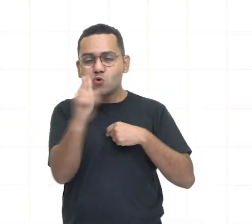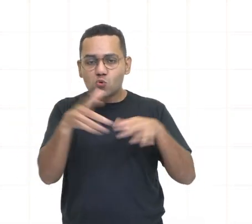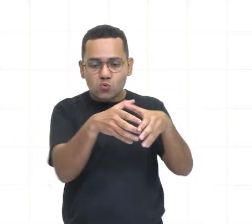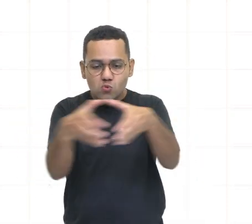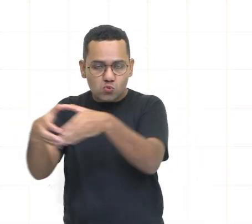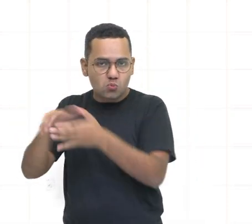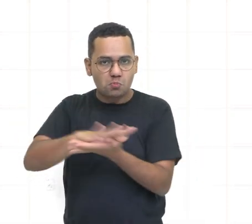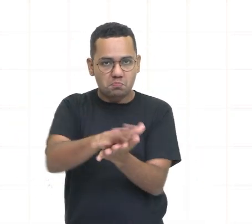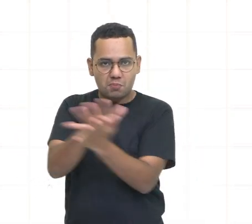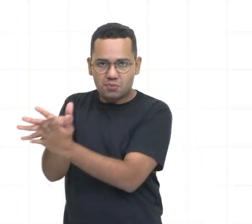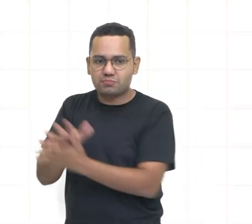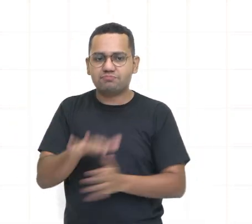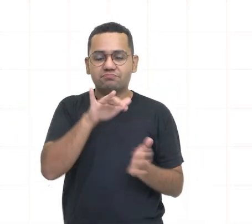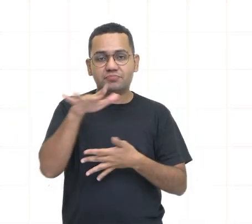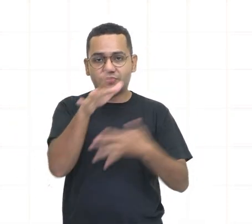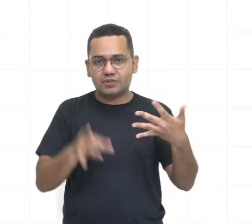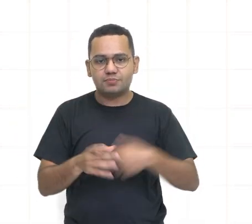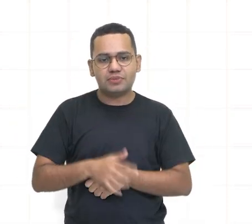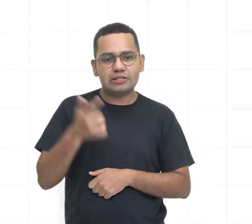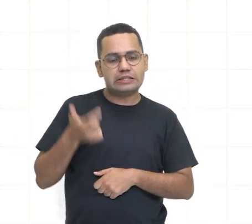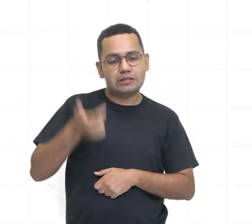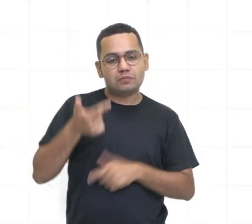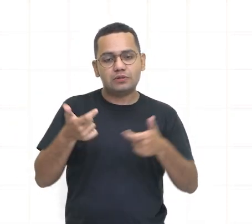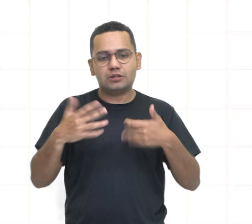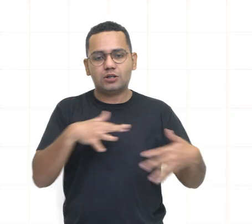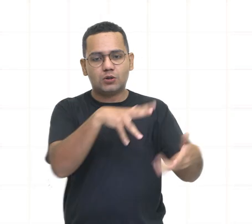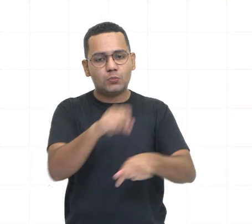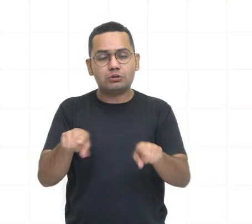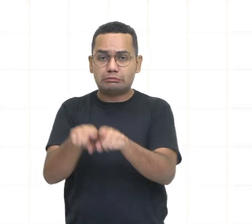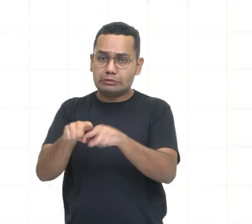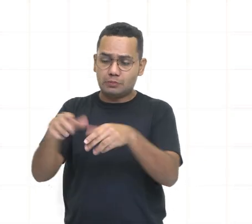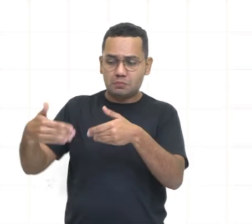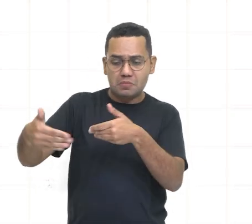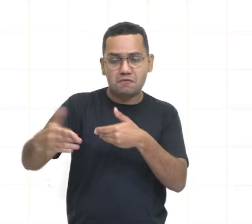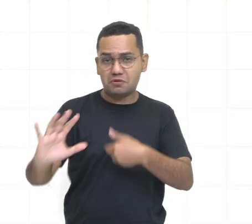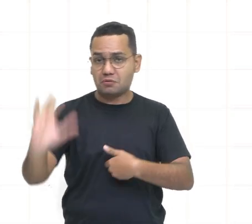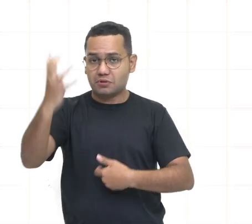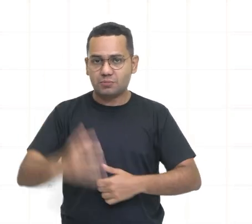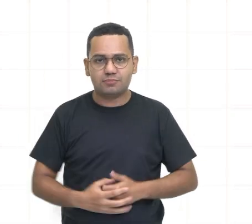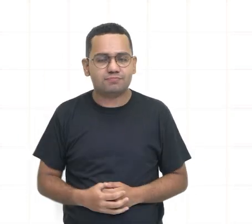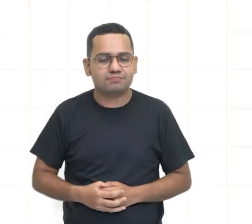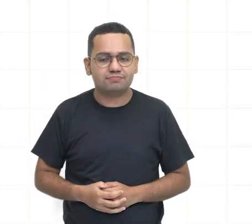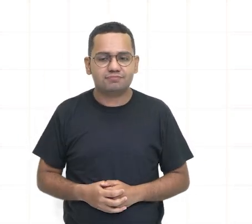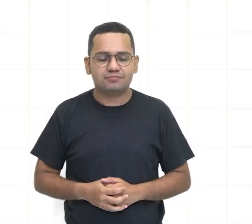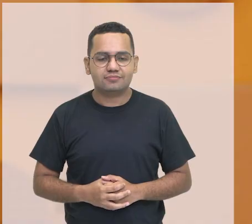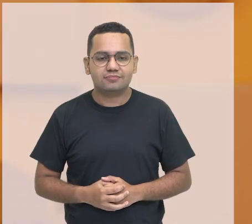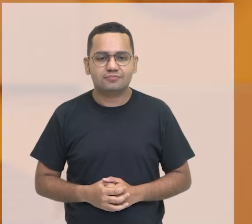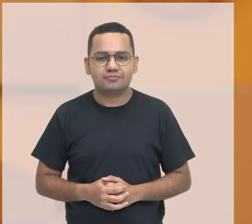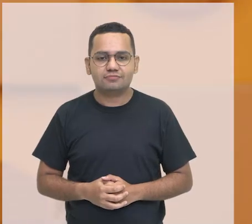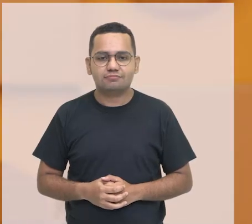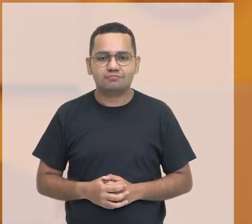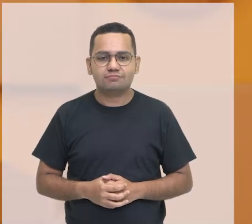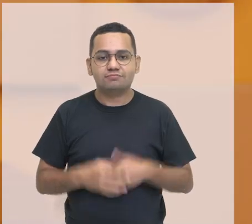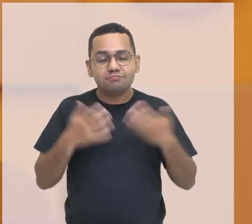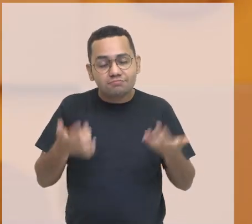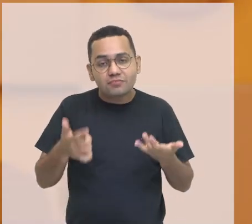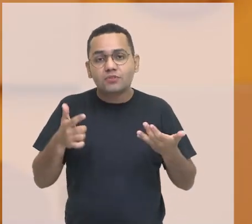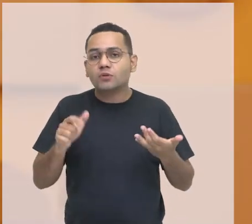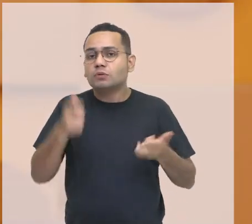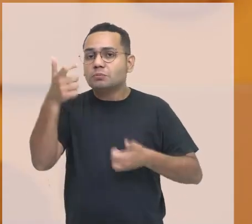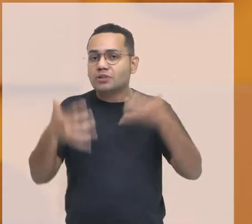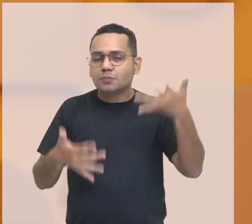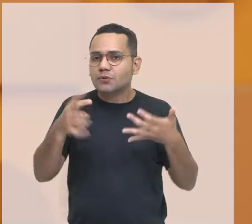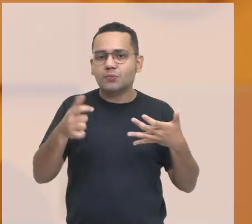do Holocausto. Detalhamento, a Segunda Guerra Mundial e seus desdobramentos. Então a gente vai começar a ver